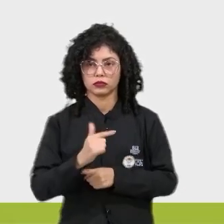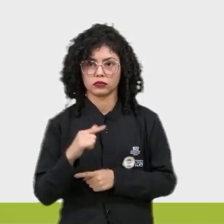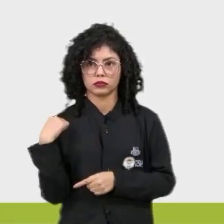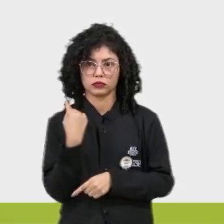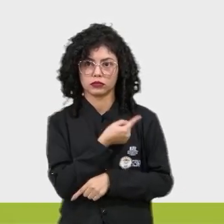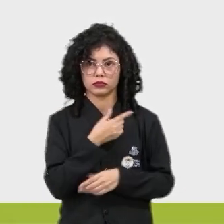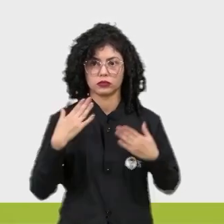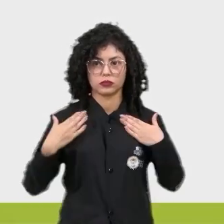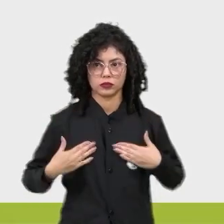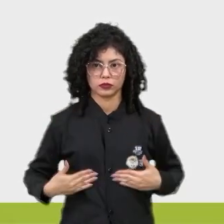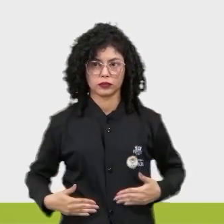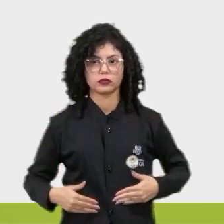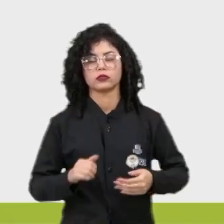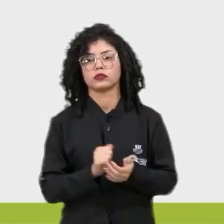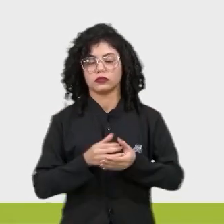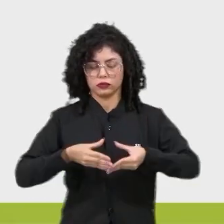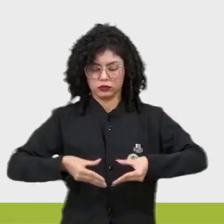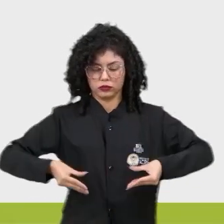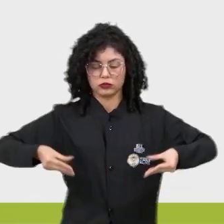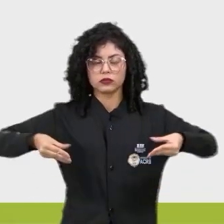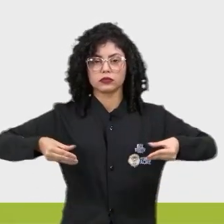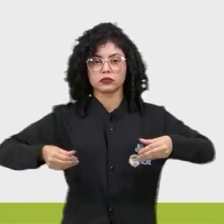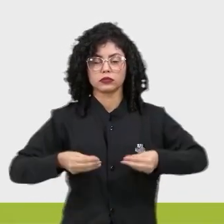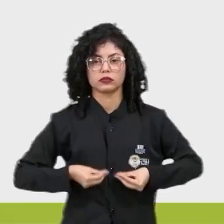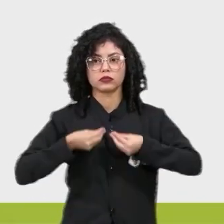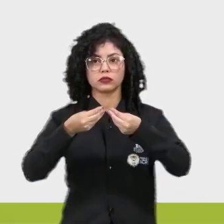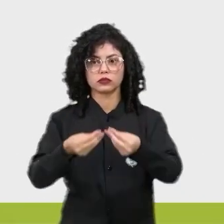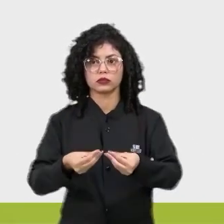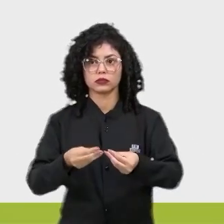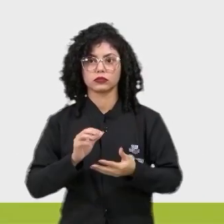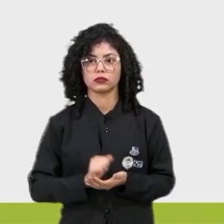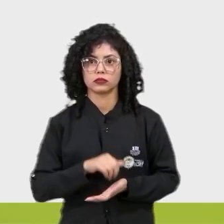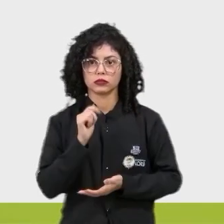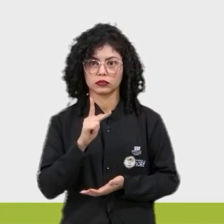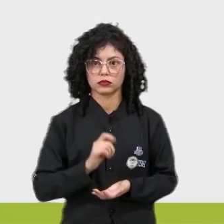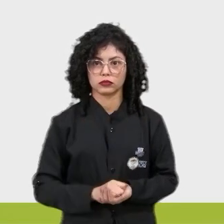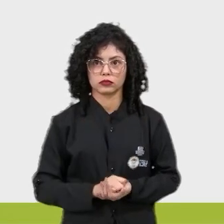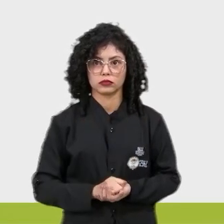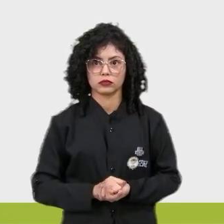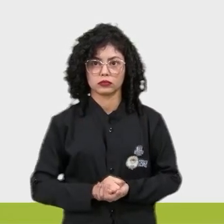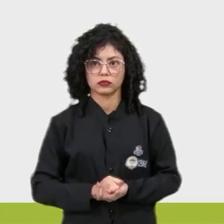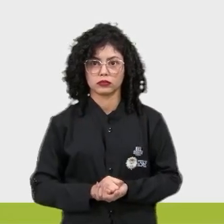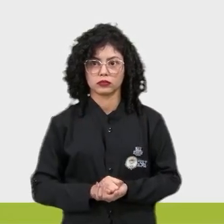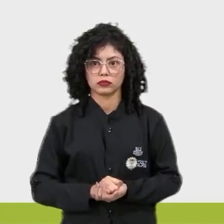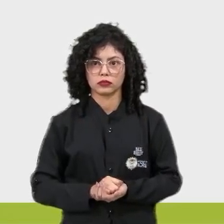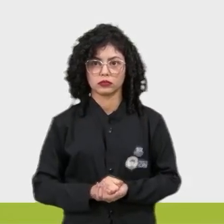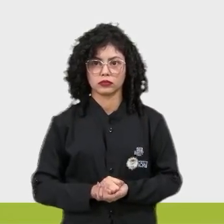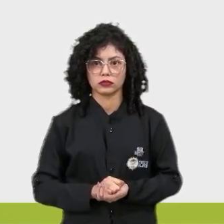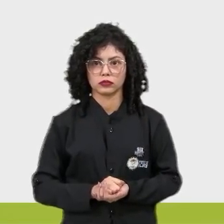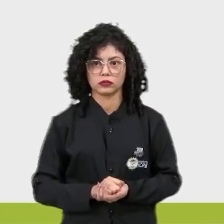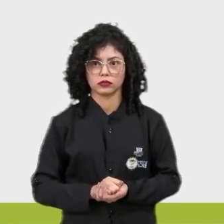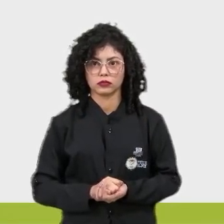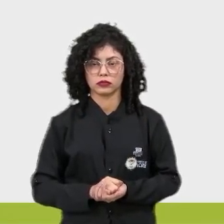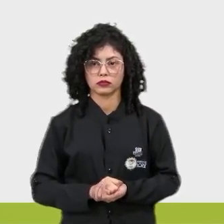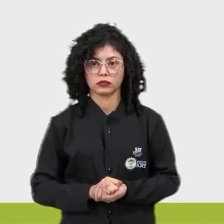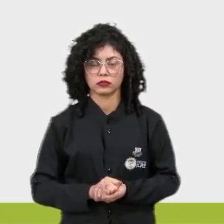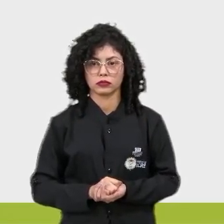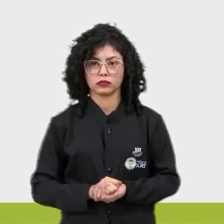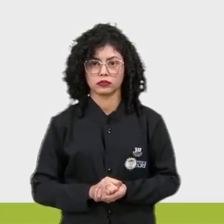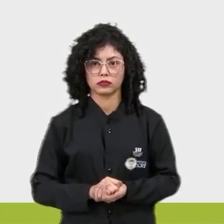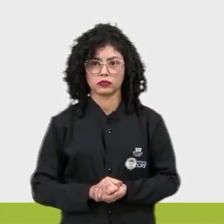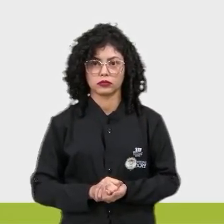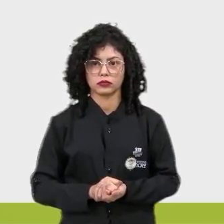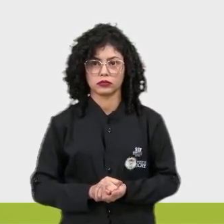nosso sangue. Glóbulos vermelhos que fazem esse transporte. Ok? Vamos para a próxima. Vamos adiante.